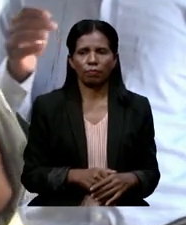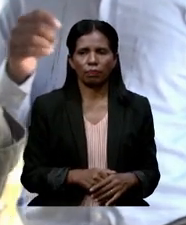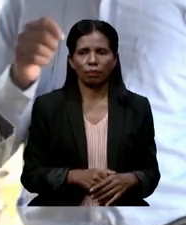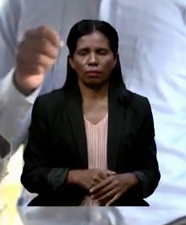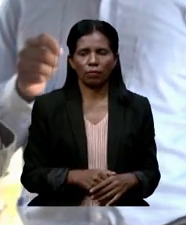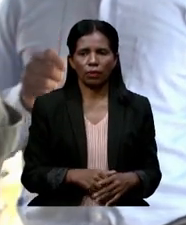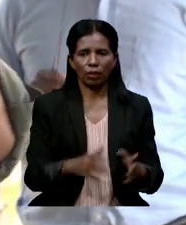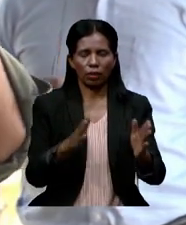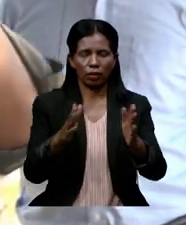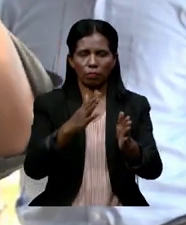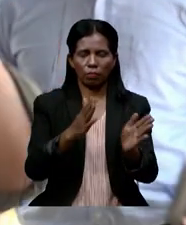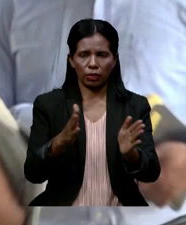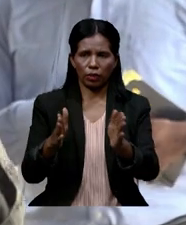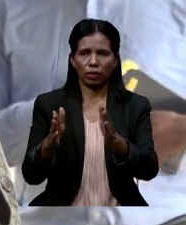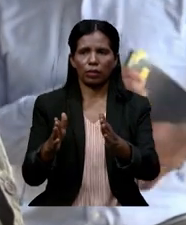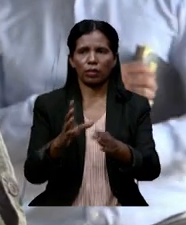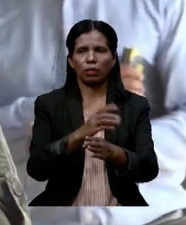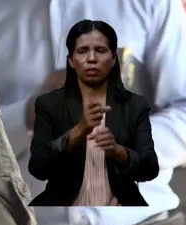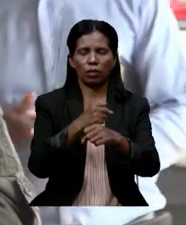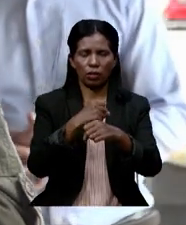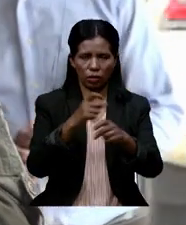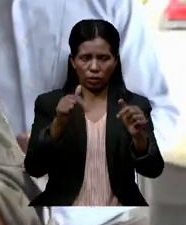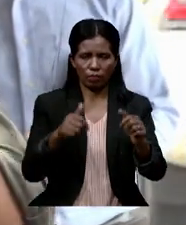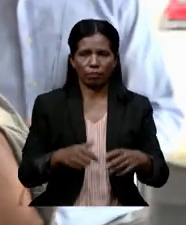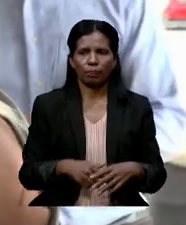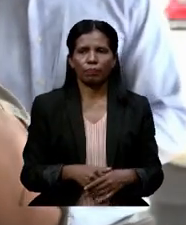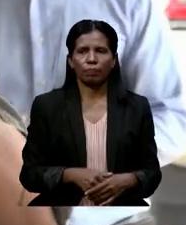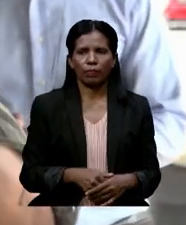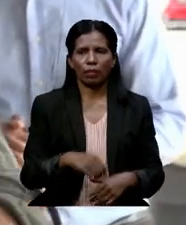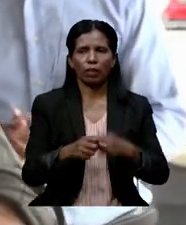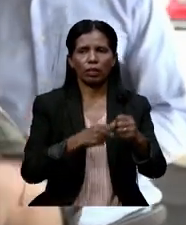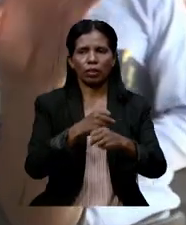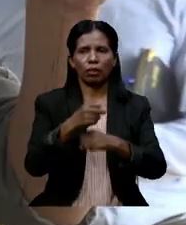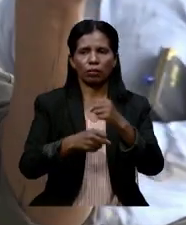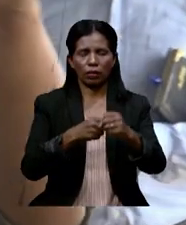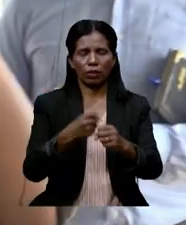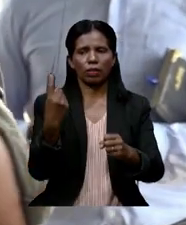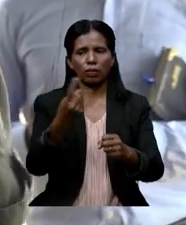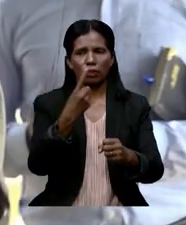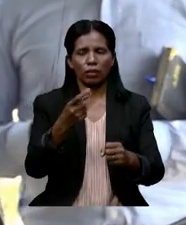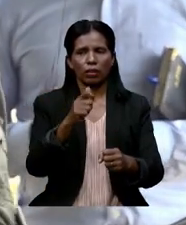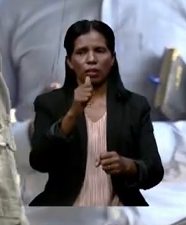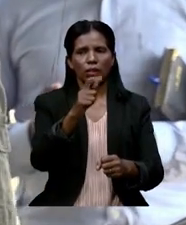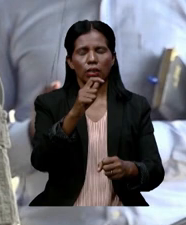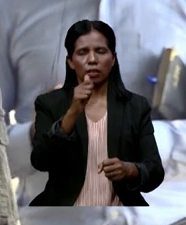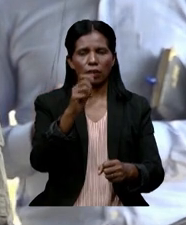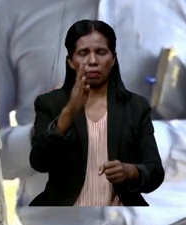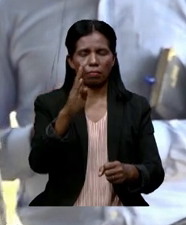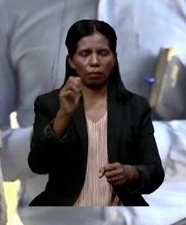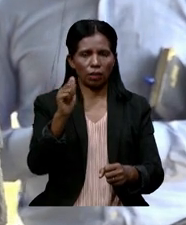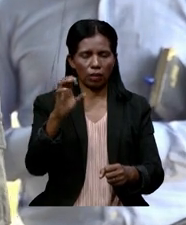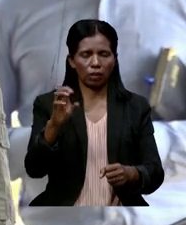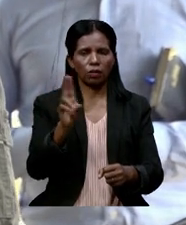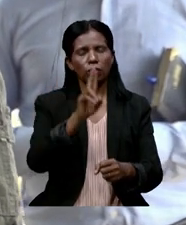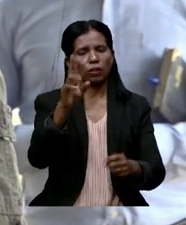Acelera o processo de construção. Se dá tina batina, mas na fatina, na tabaia, a cara que usamos la bele, a escola que usa la